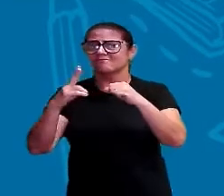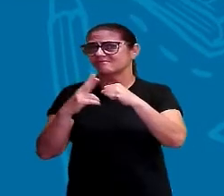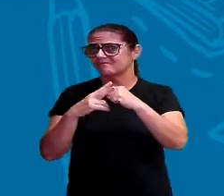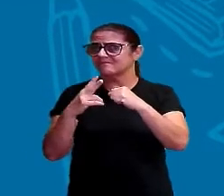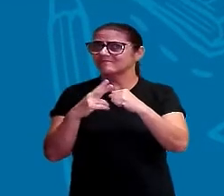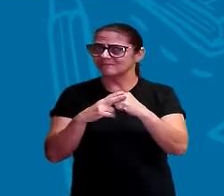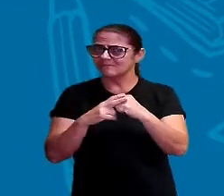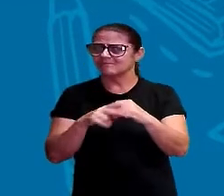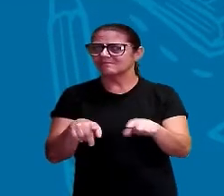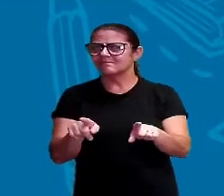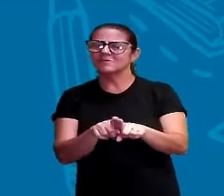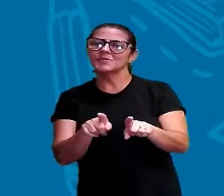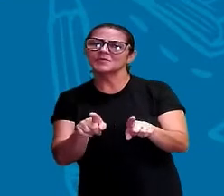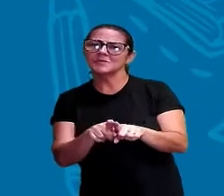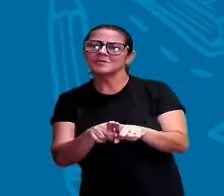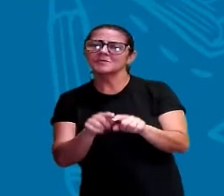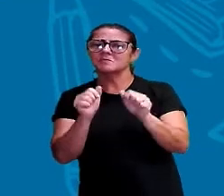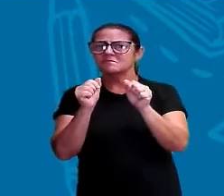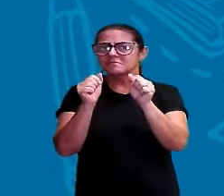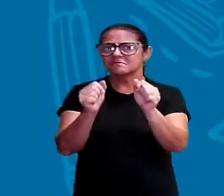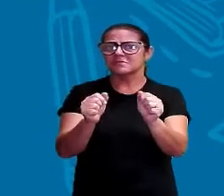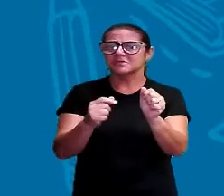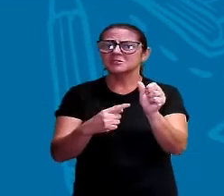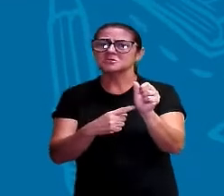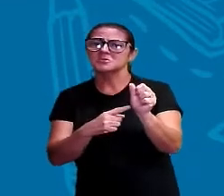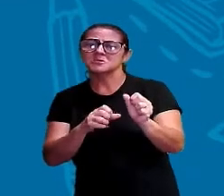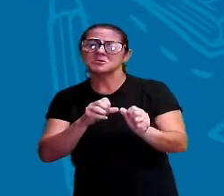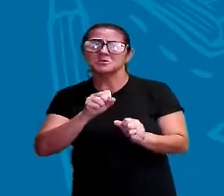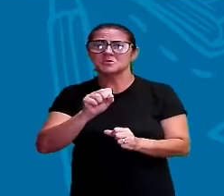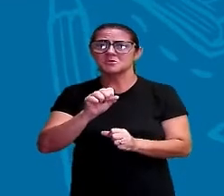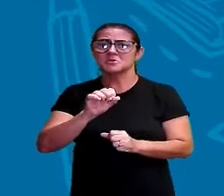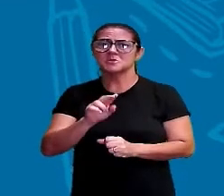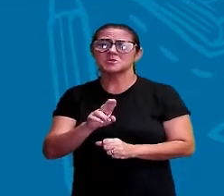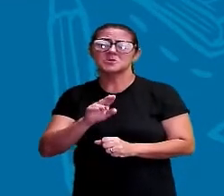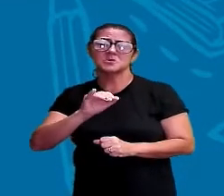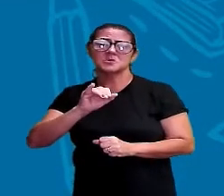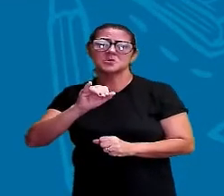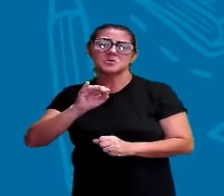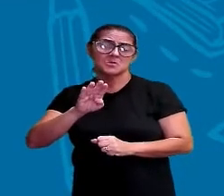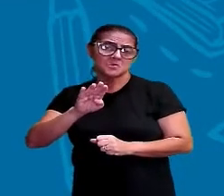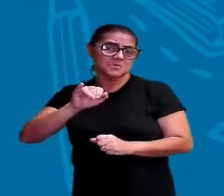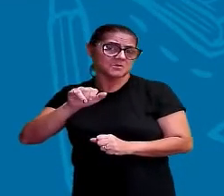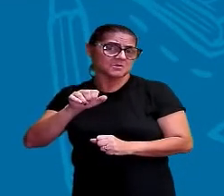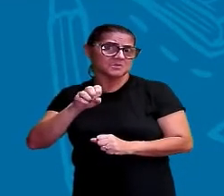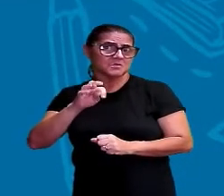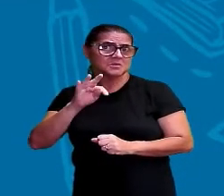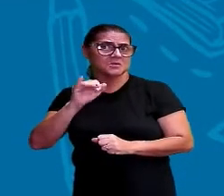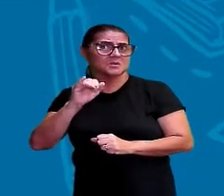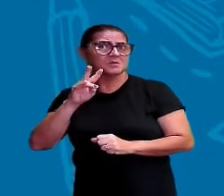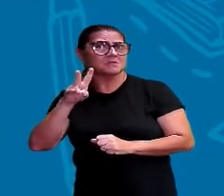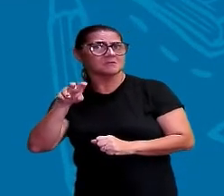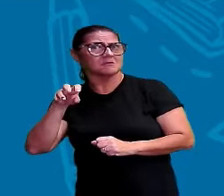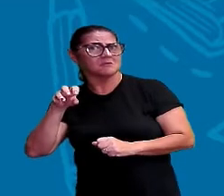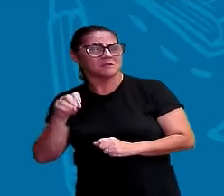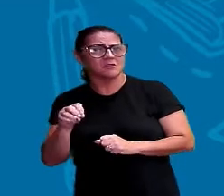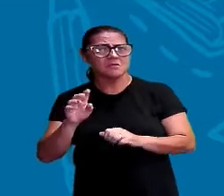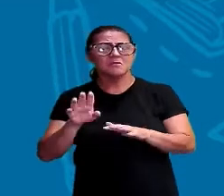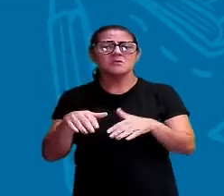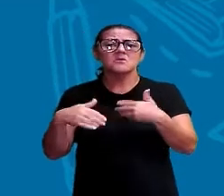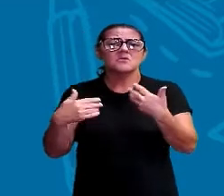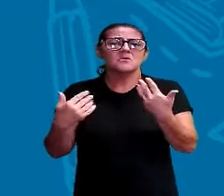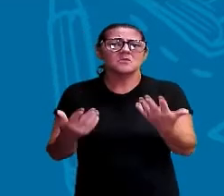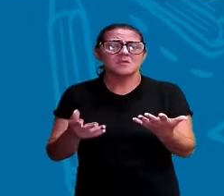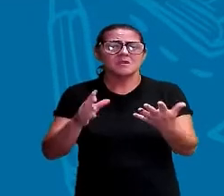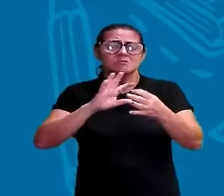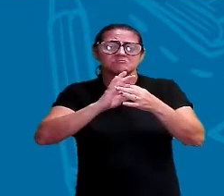palavras que podem ser também substantivos, e o teu dicionário ele vai dizer quais são os significados quanto àquela